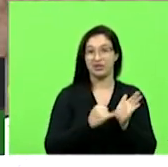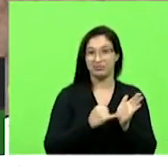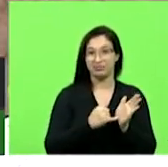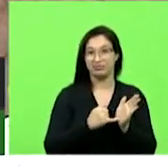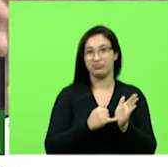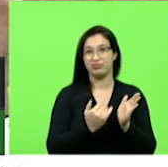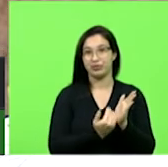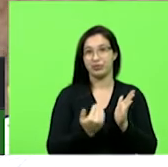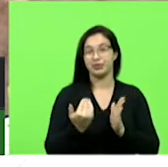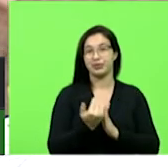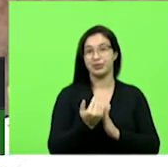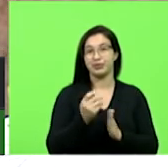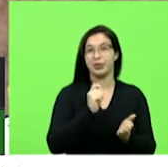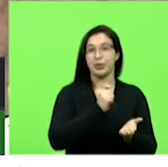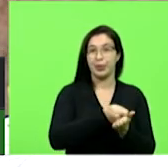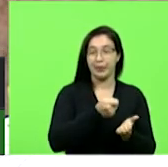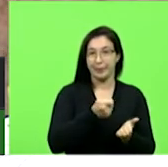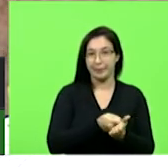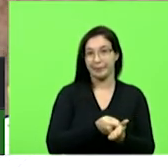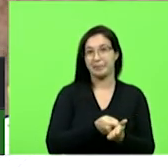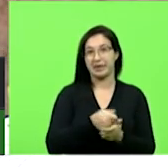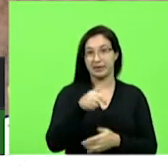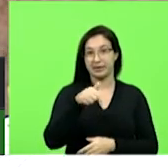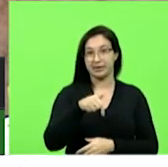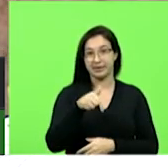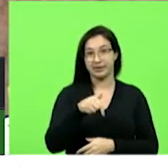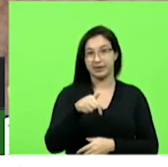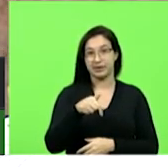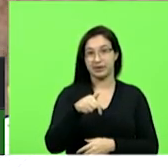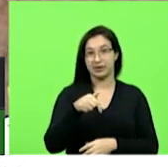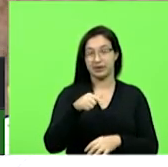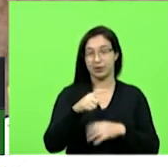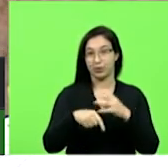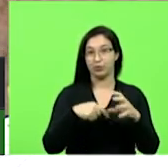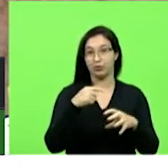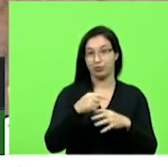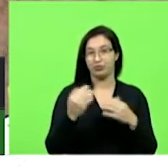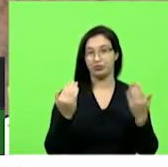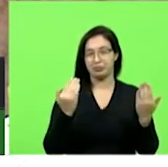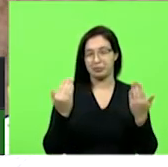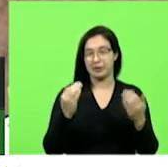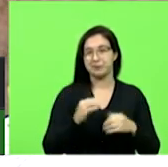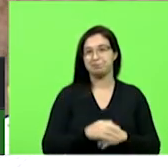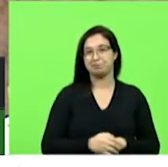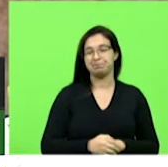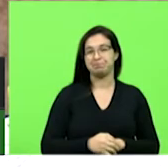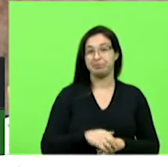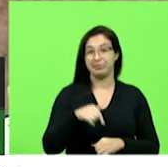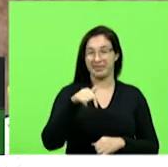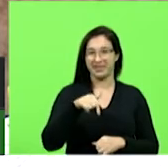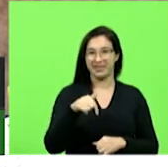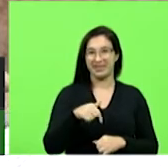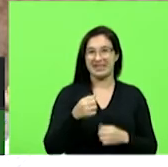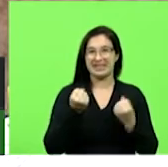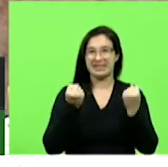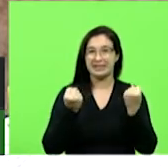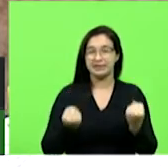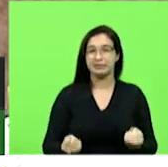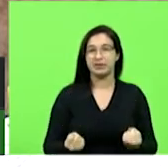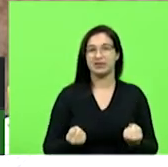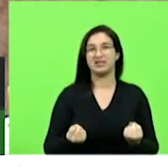América Latina. Da América, na verdade, uma das maiores do mundo. Aqui o Estado pesa como em nenhum outro